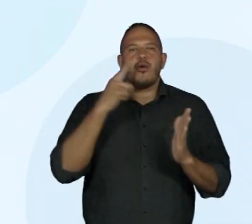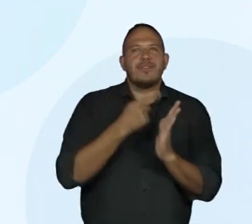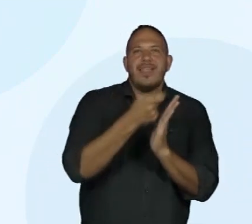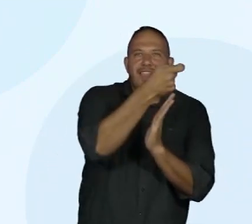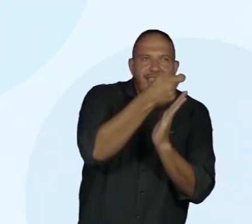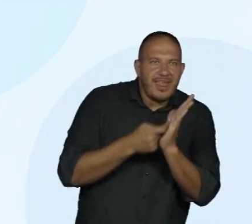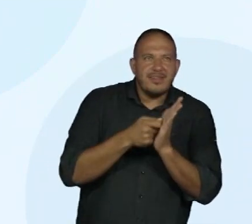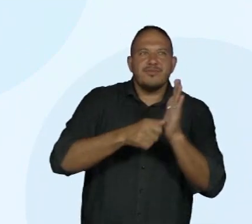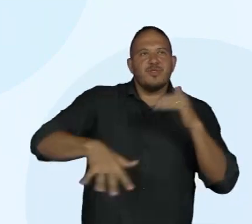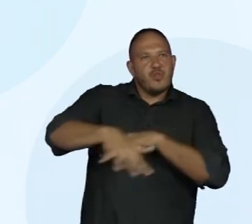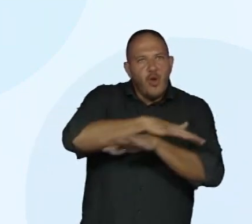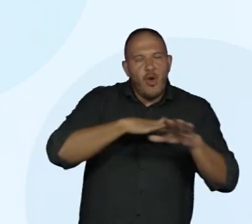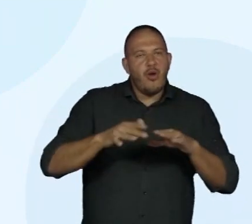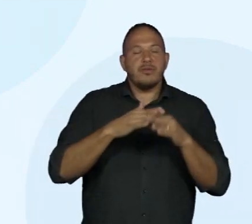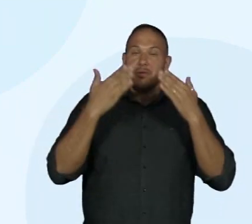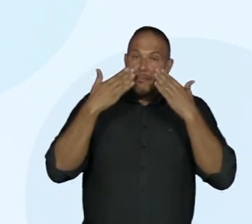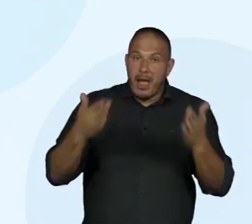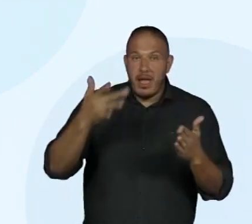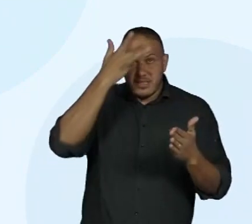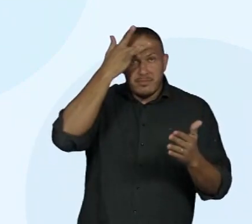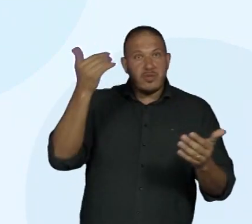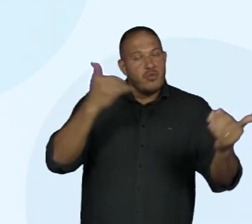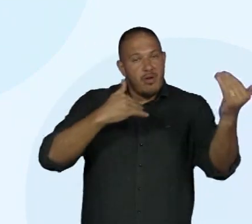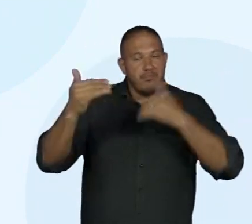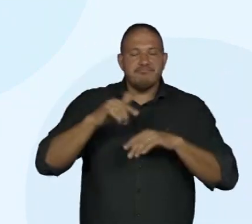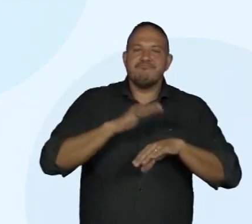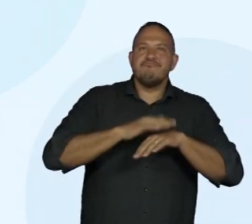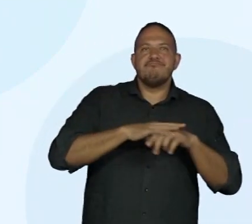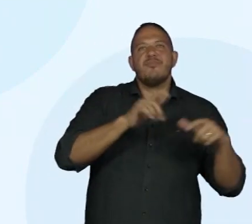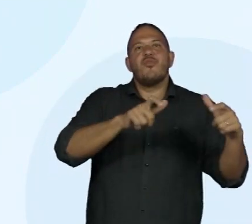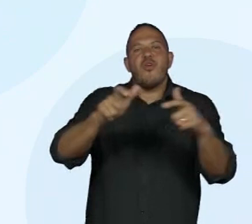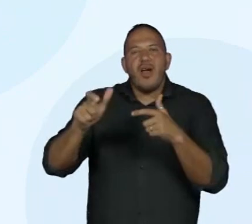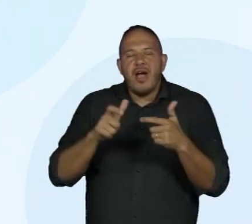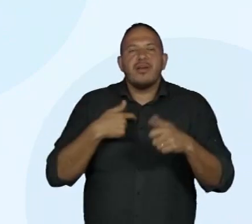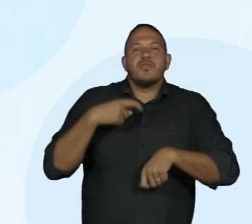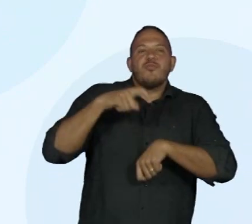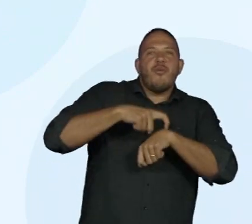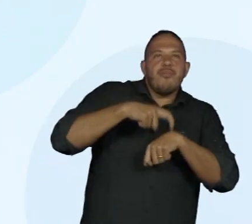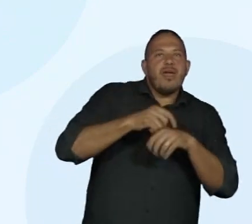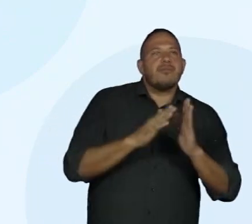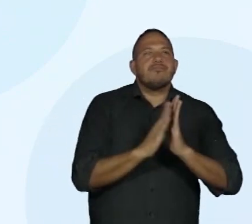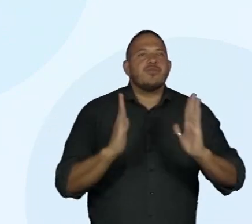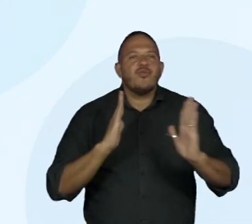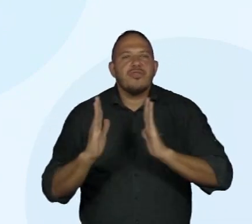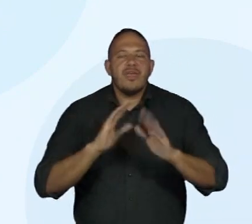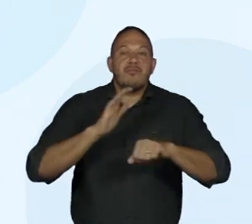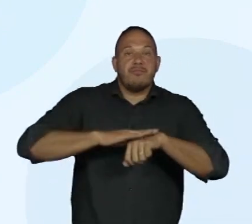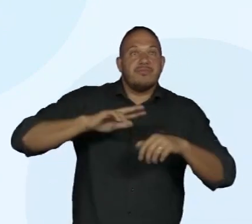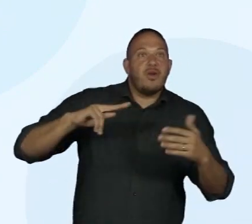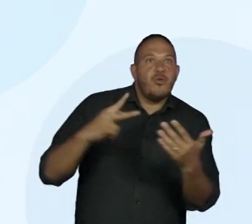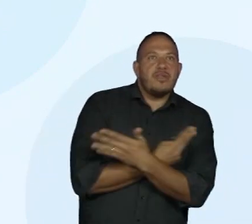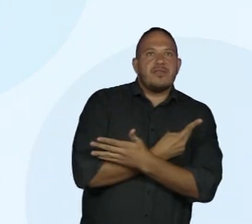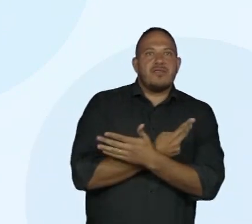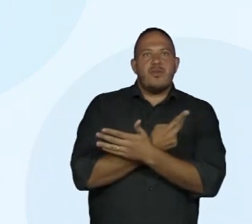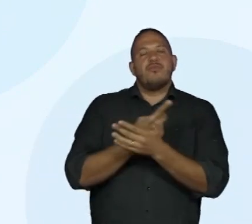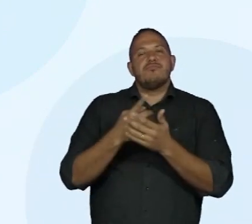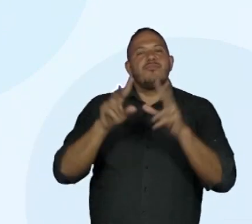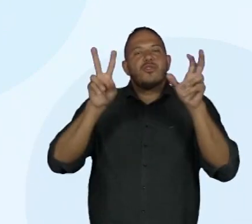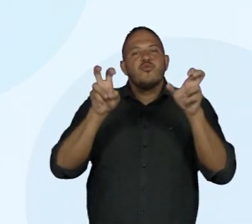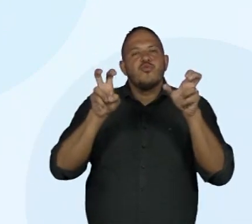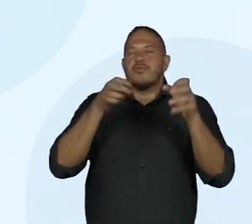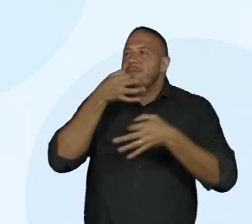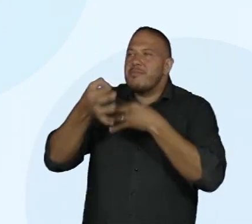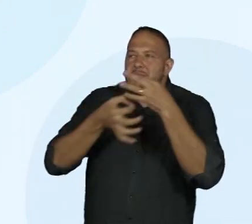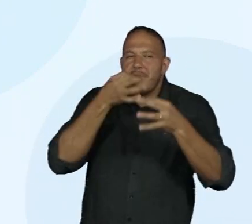pública, fatos, participantes, local e momento-tempo da ocorrência do fato, assunto comentado.